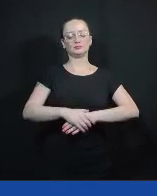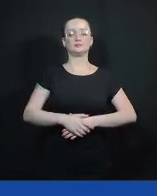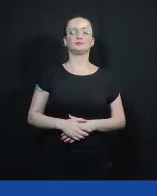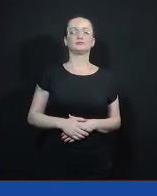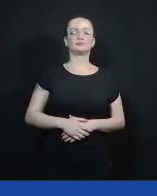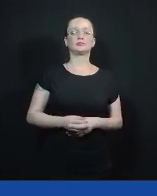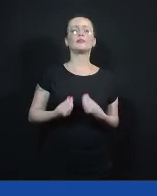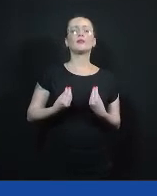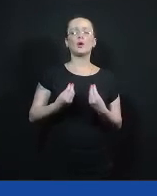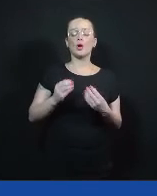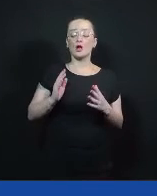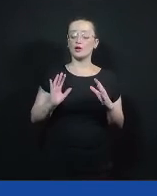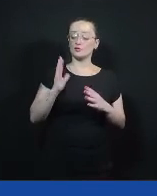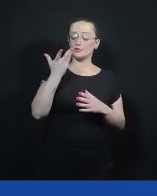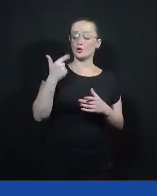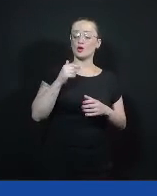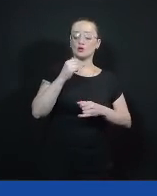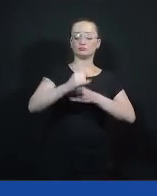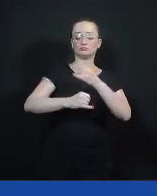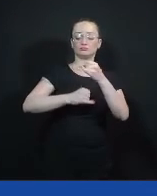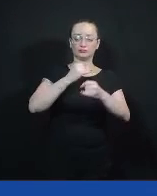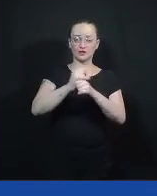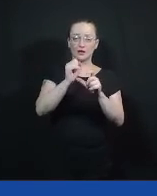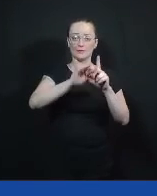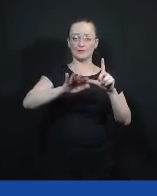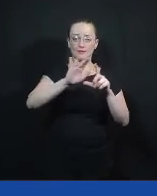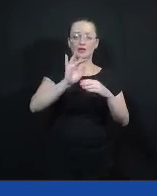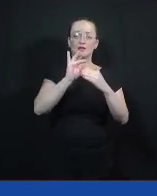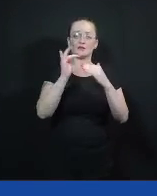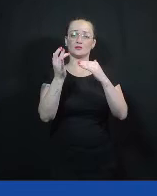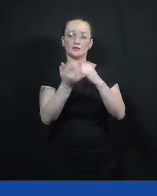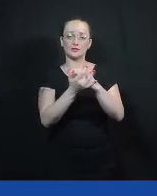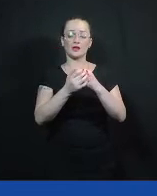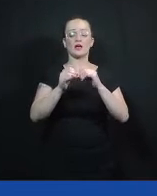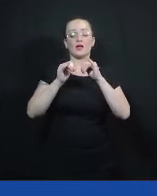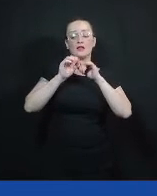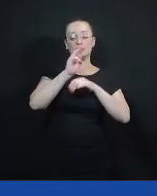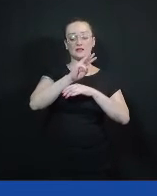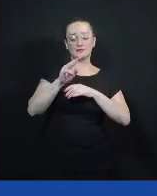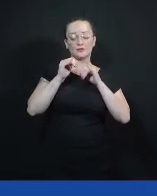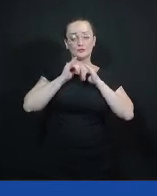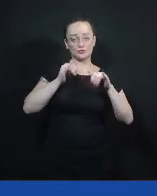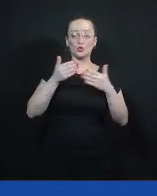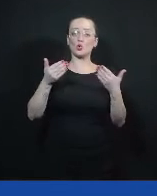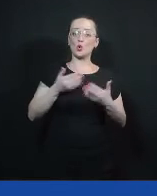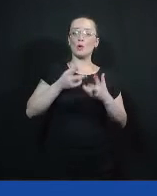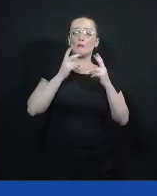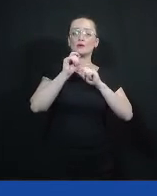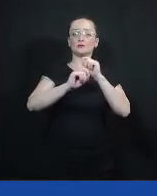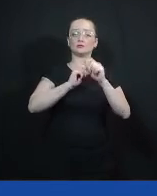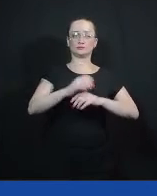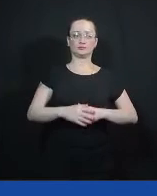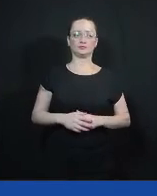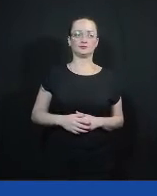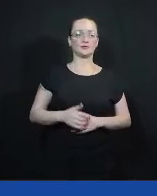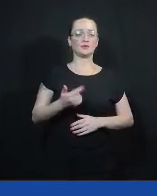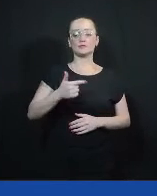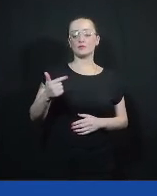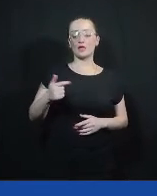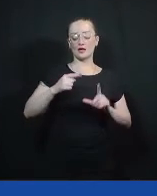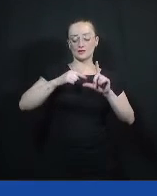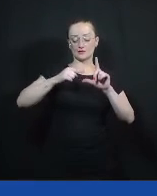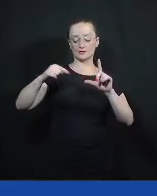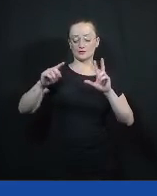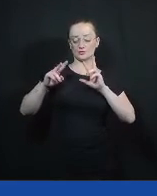diferença. Com o advento das plataformas digitais, das redes sociais, os sites de notícias, a gente vê hoje, não existe